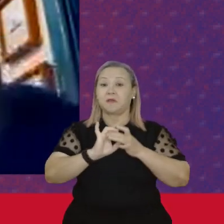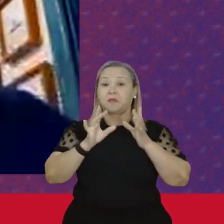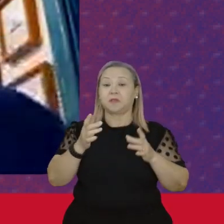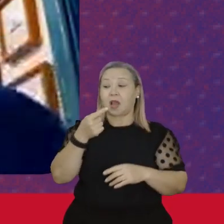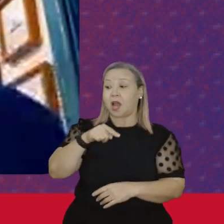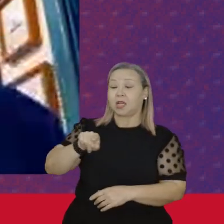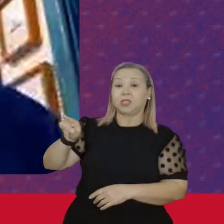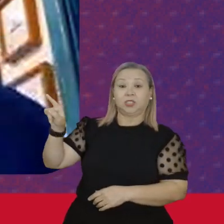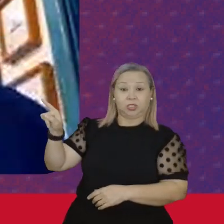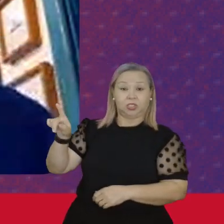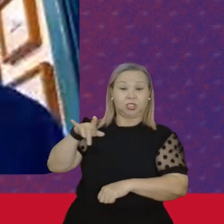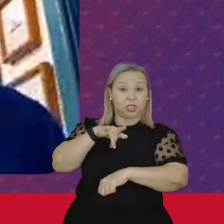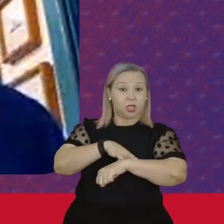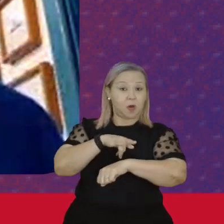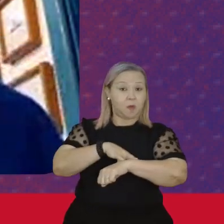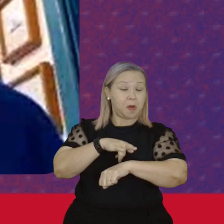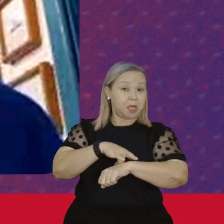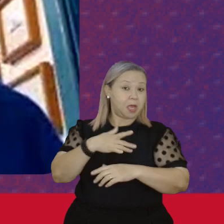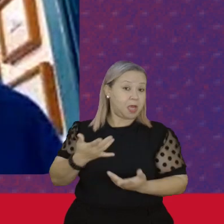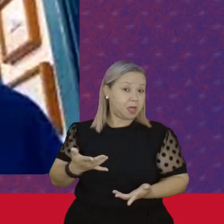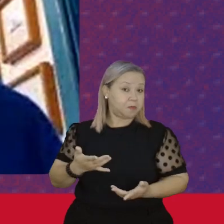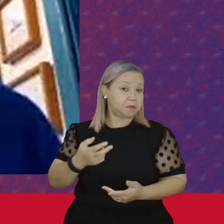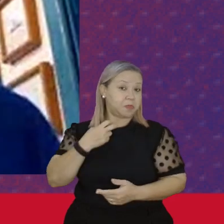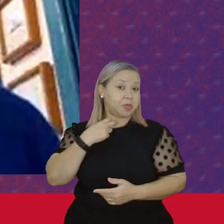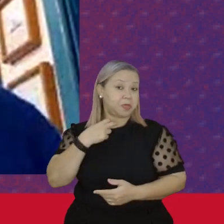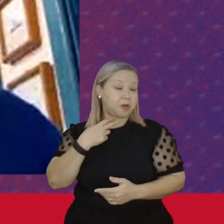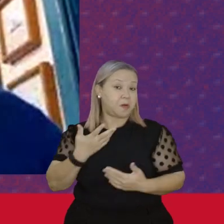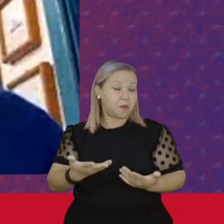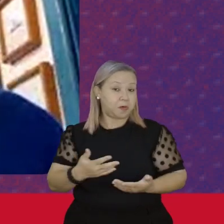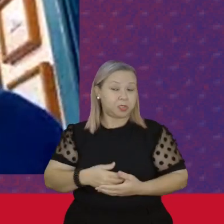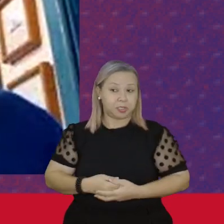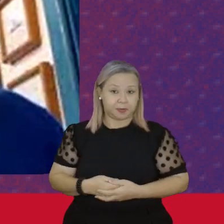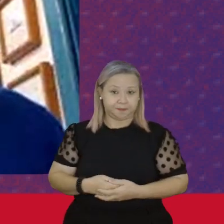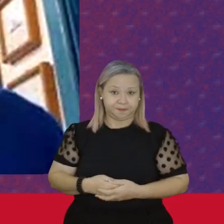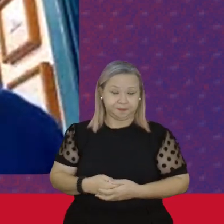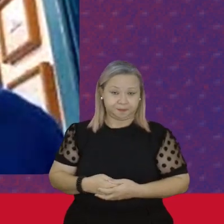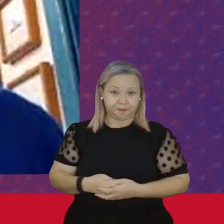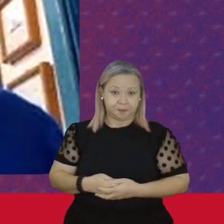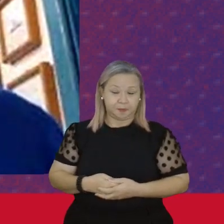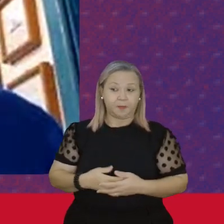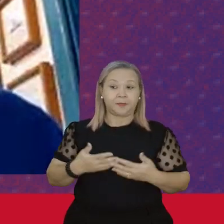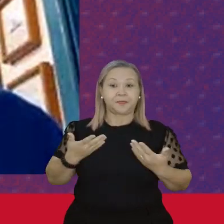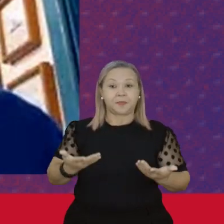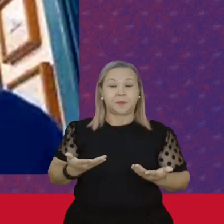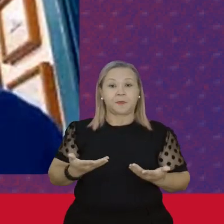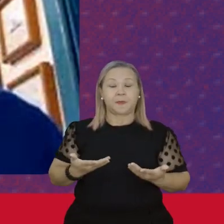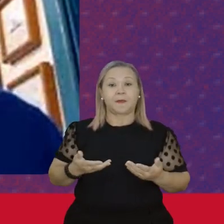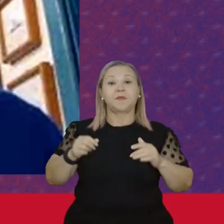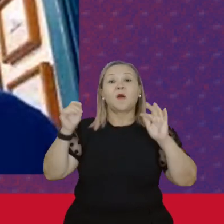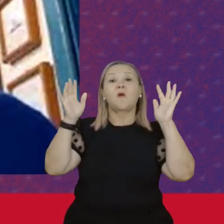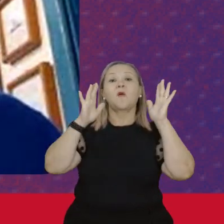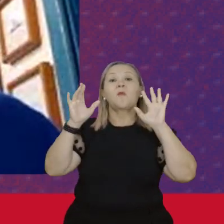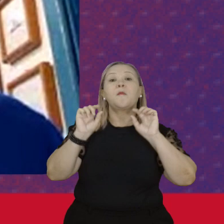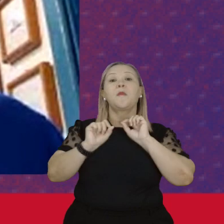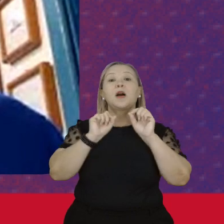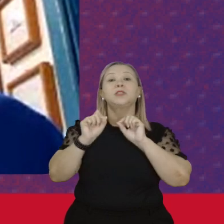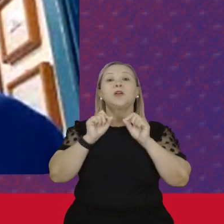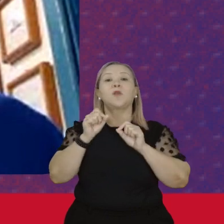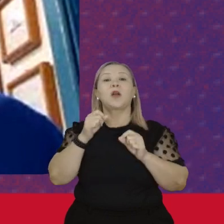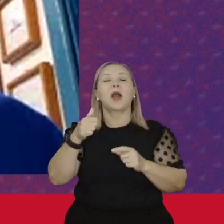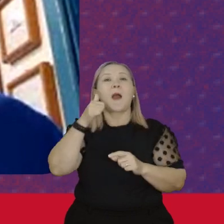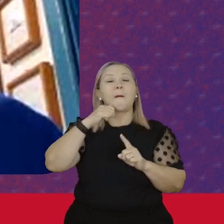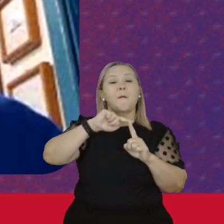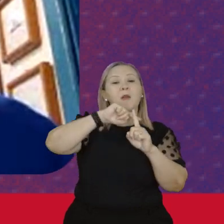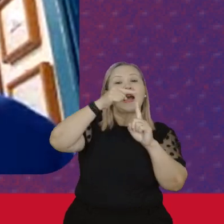elas recebiam uma chapinha e era controlado por essa chapinha, né? Vocês imaginam o que é a mulher grávida, a